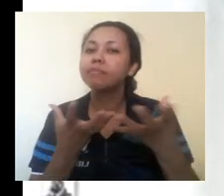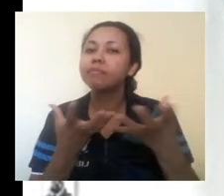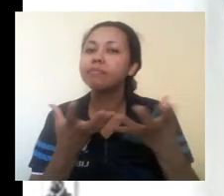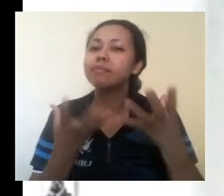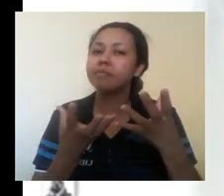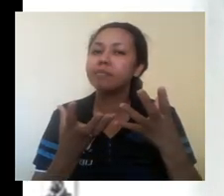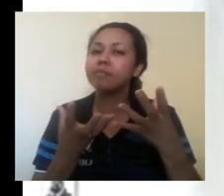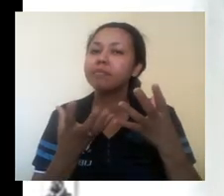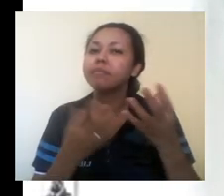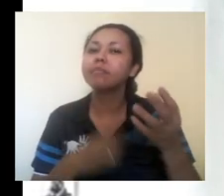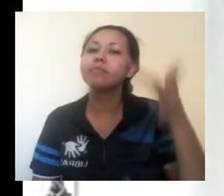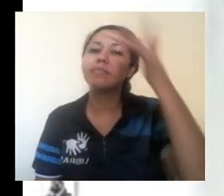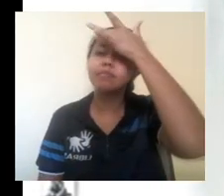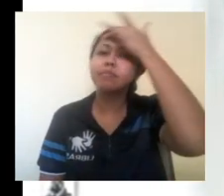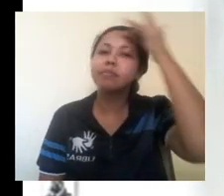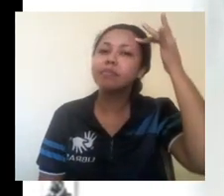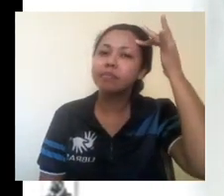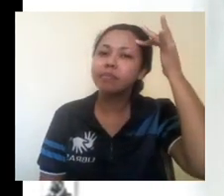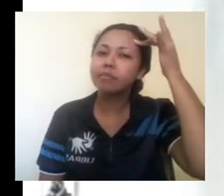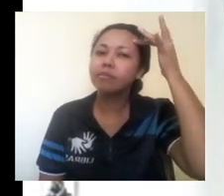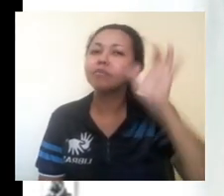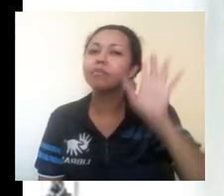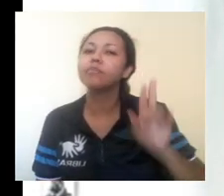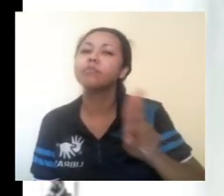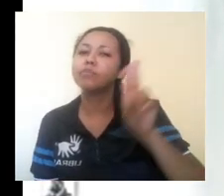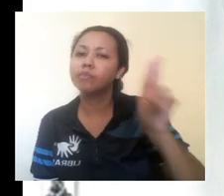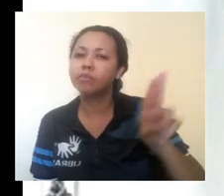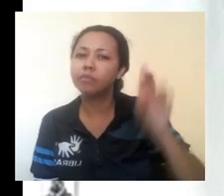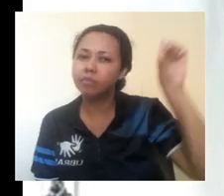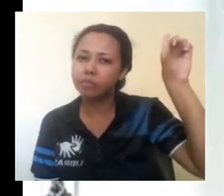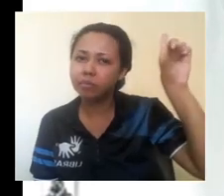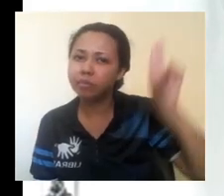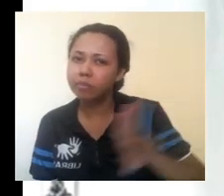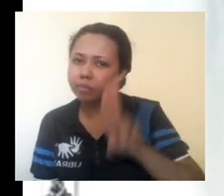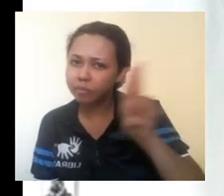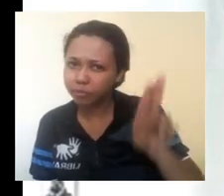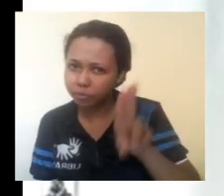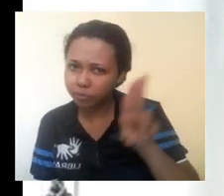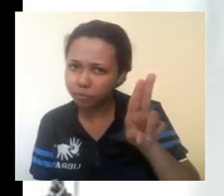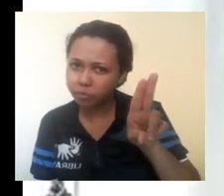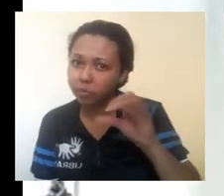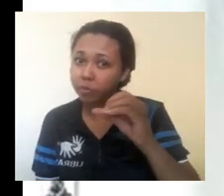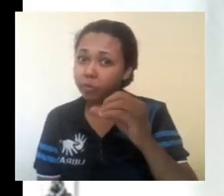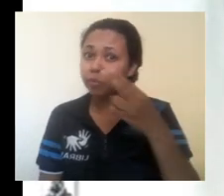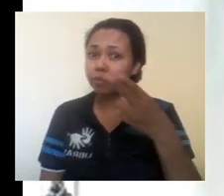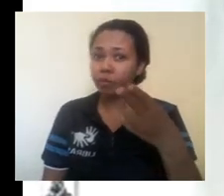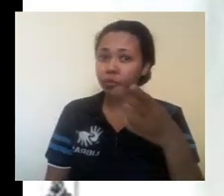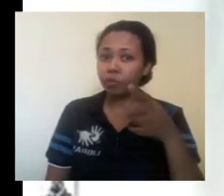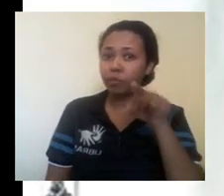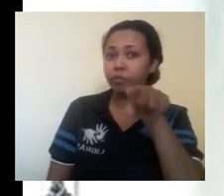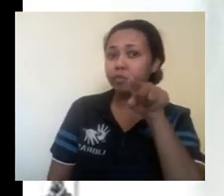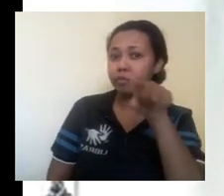é importante que nós decidamos? Porque Eclesiastes 2:11, Salomão ele faz um desabafo. Né? Salomão chega ao final da